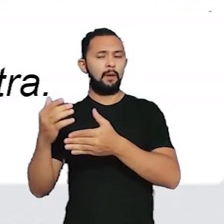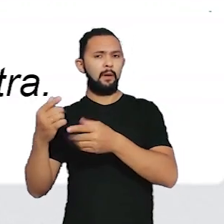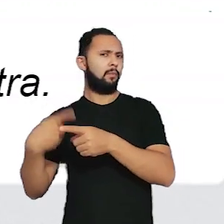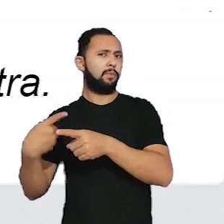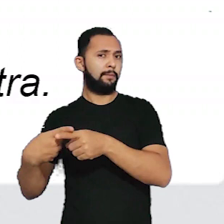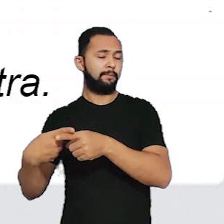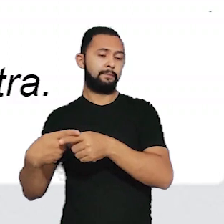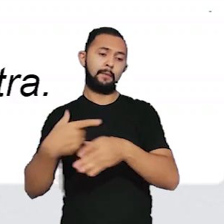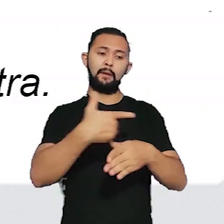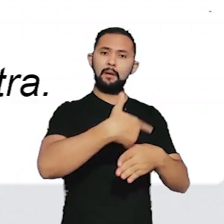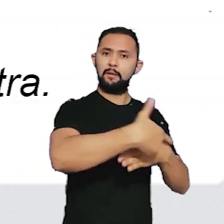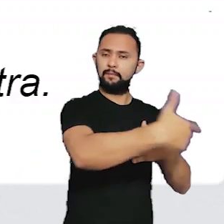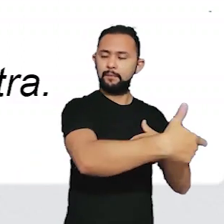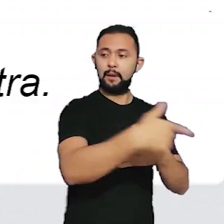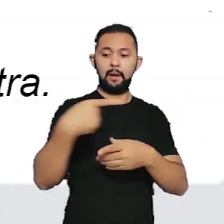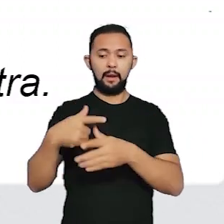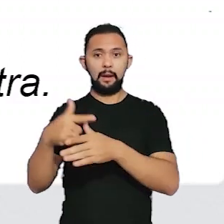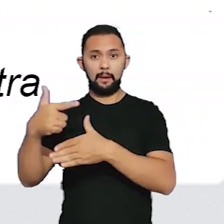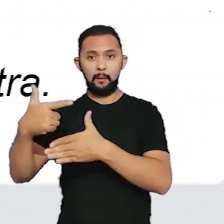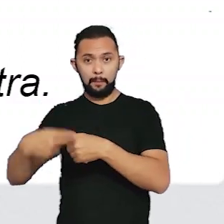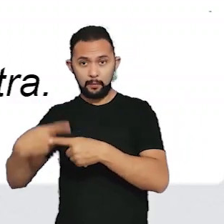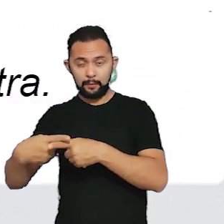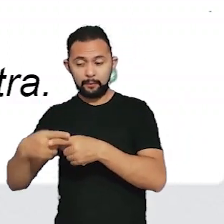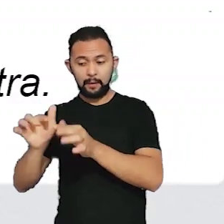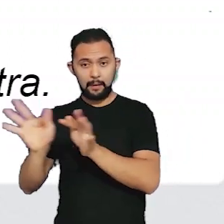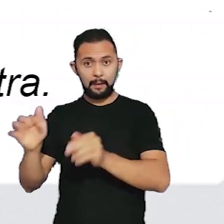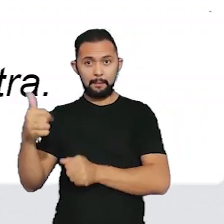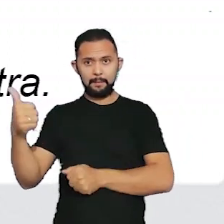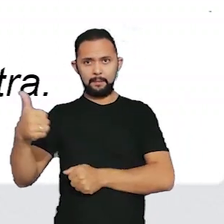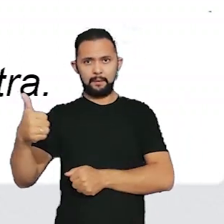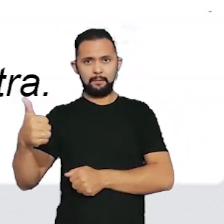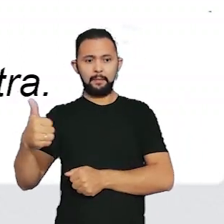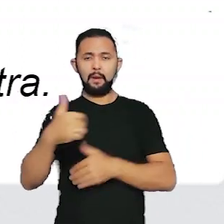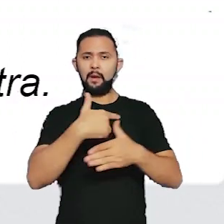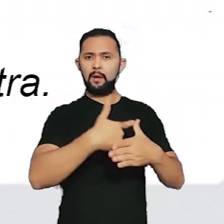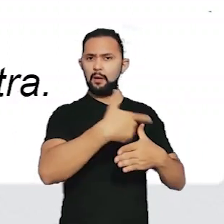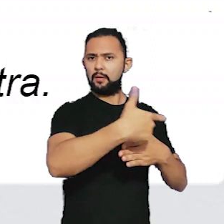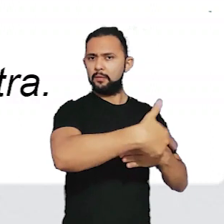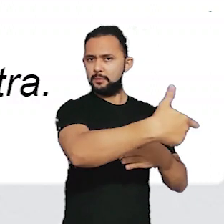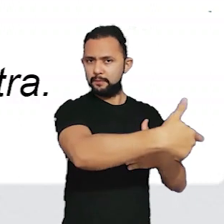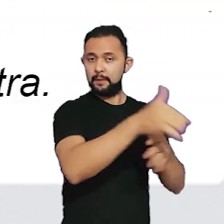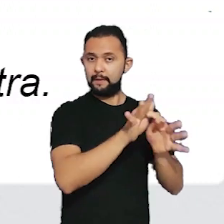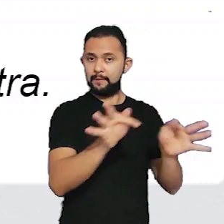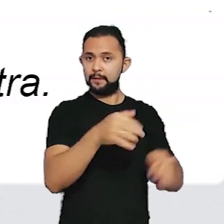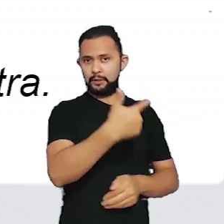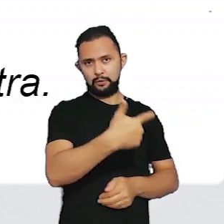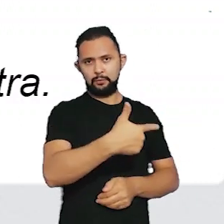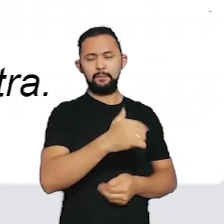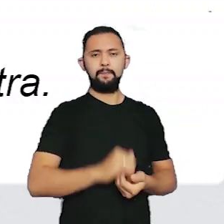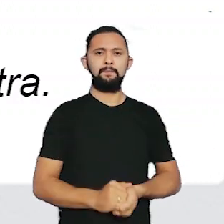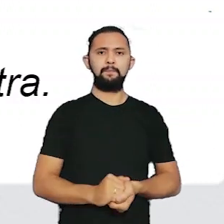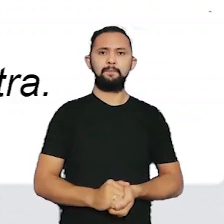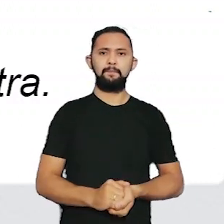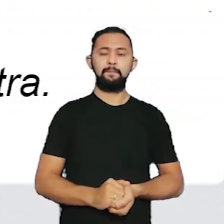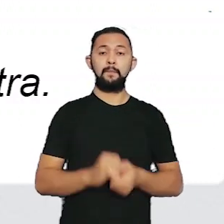primeira oração e a consequência a gente diz que é o que vai acontecer por segundo. A causa acontece primeiro para depois acontecer a